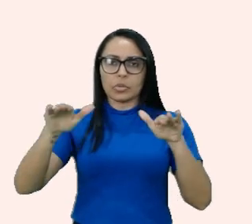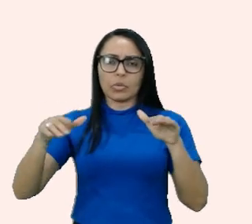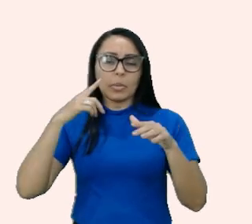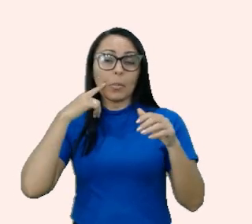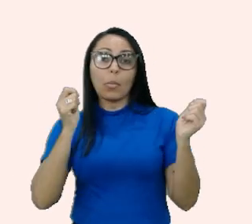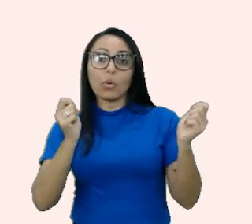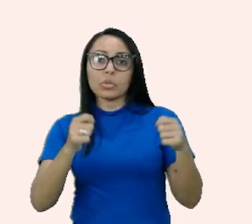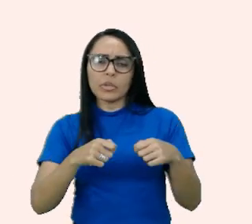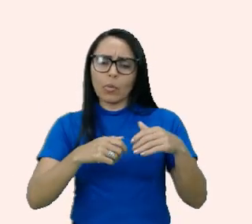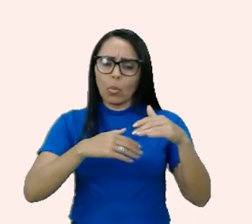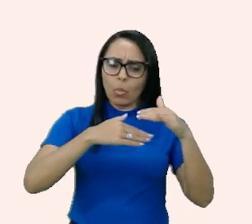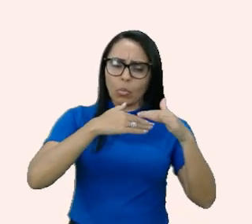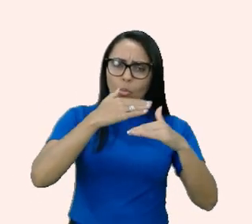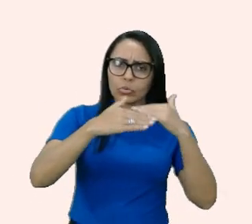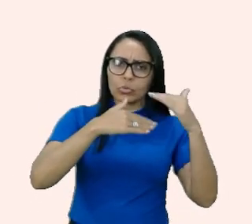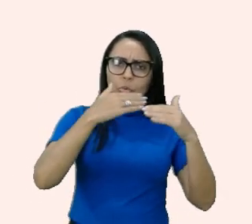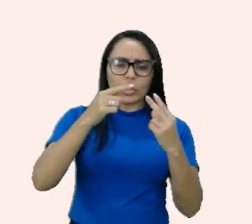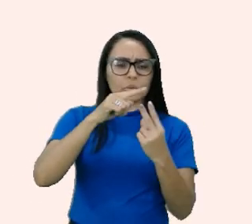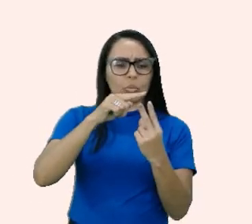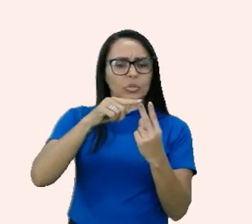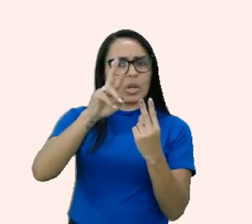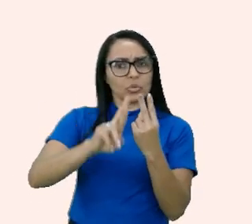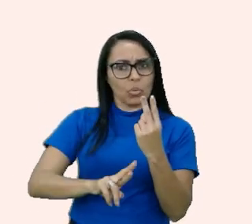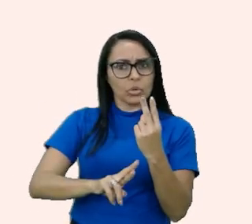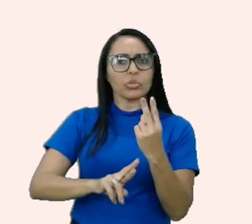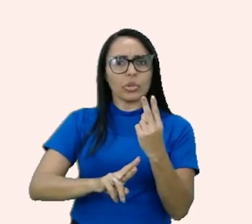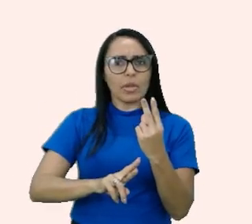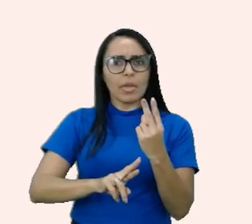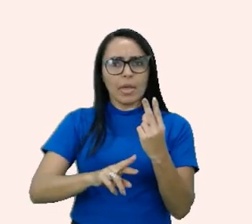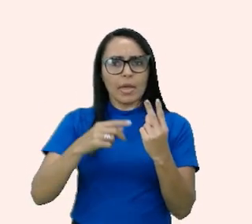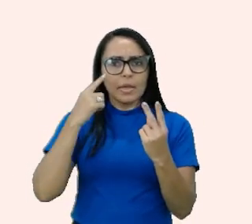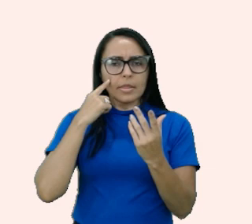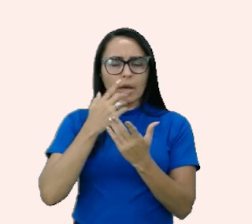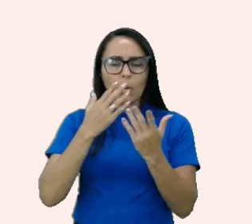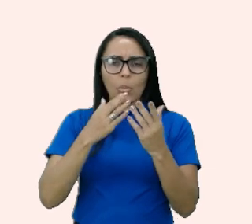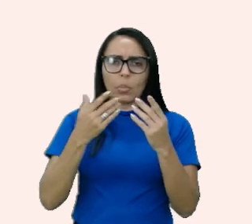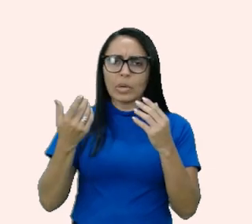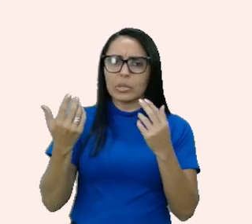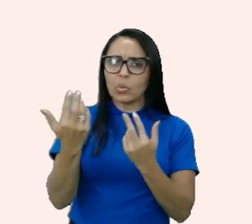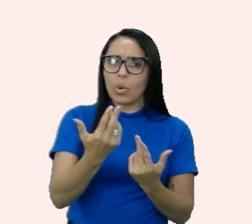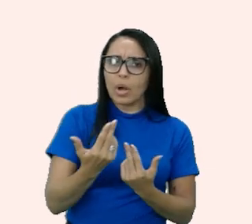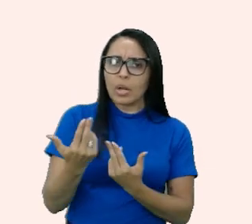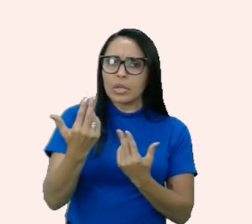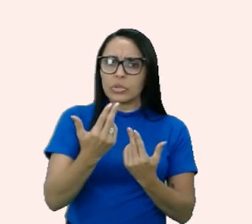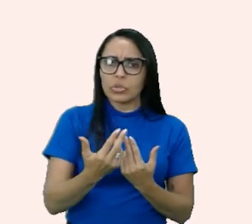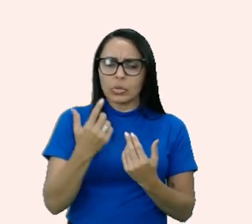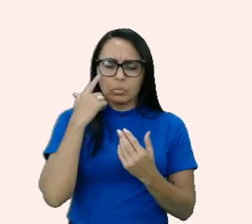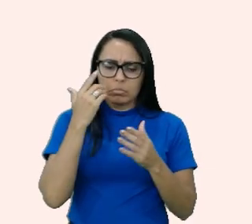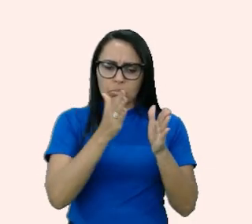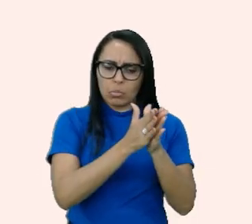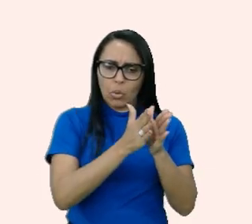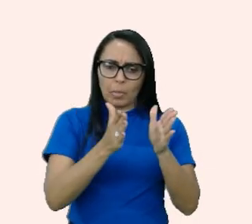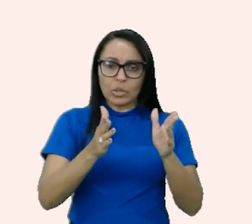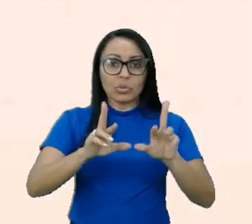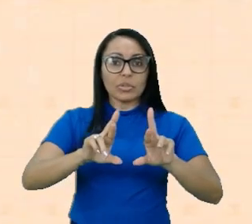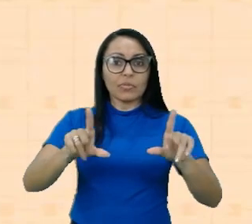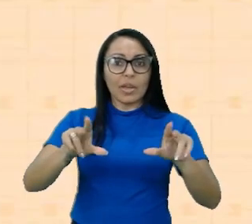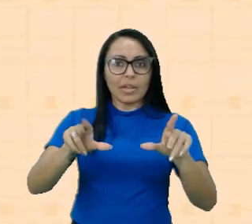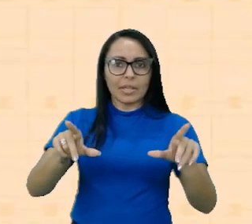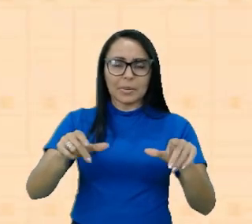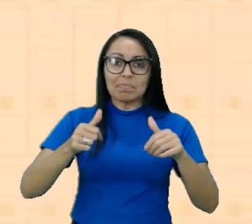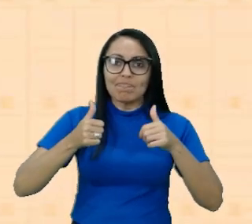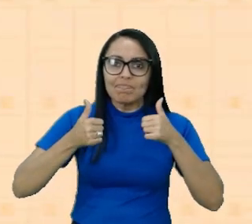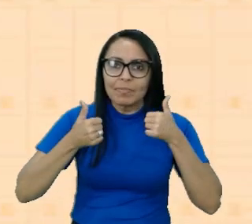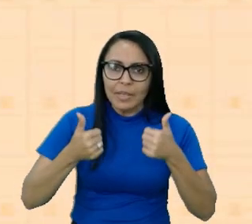possível construir 2 razões equivalentes entre elas em momentos distintos,